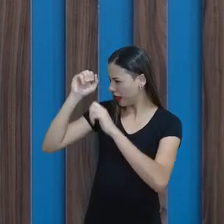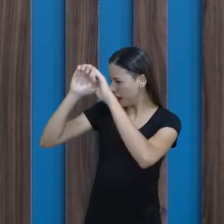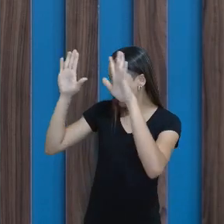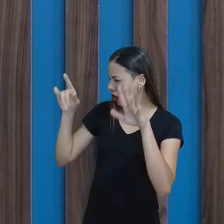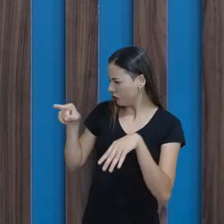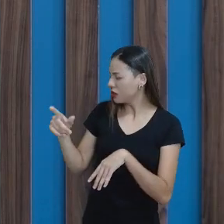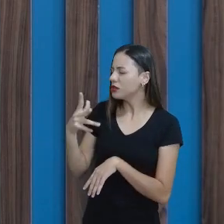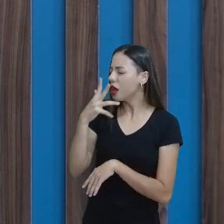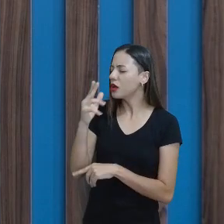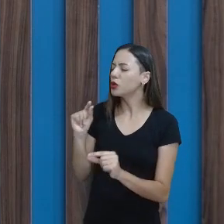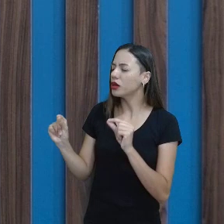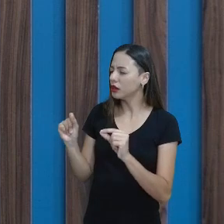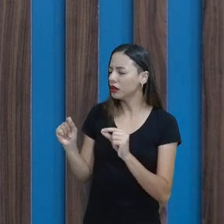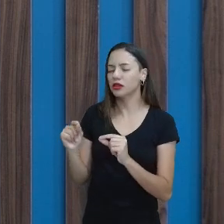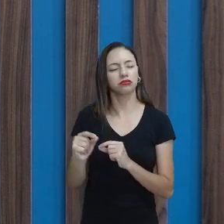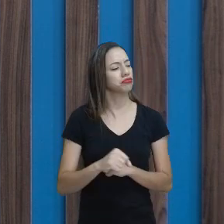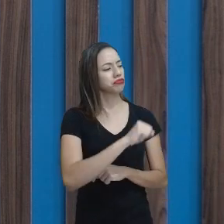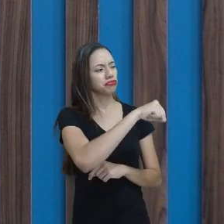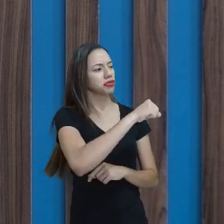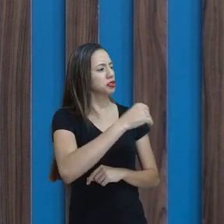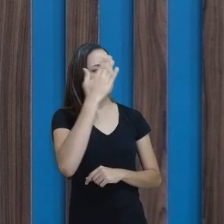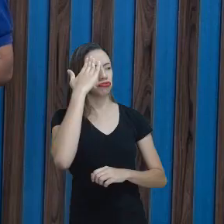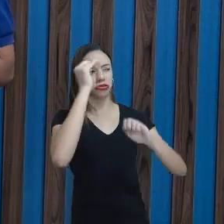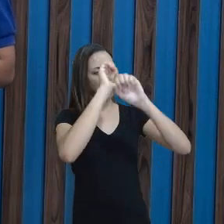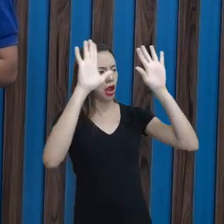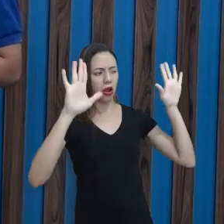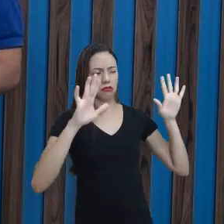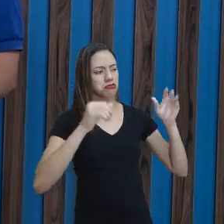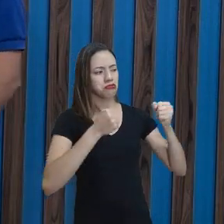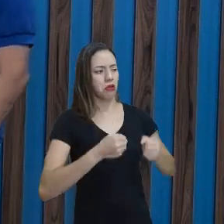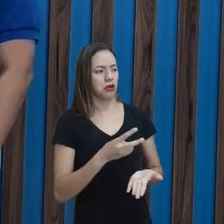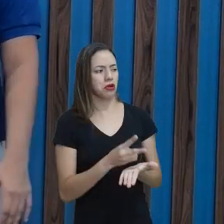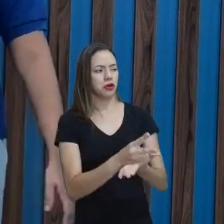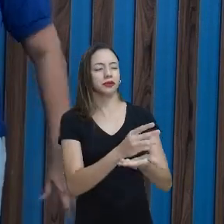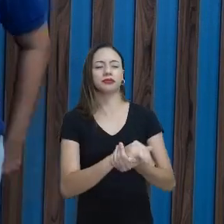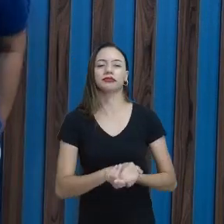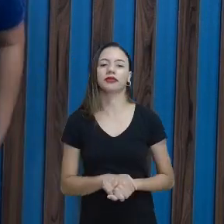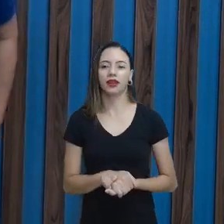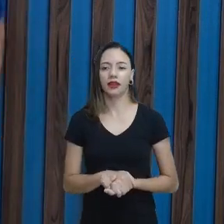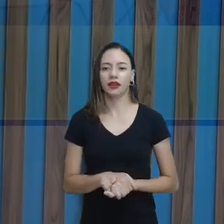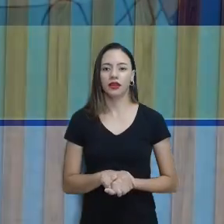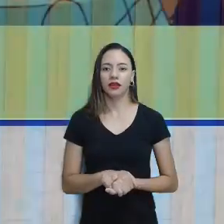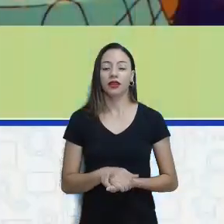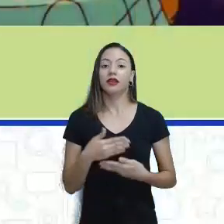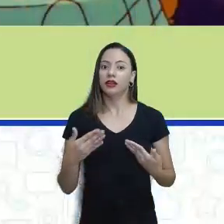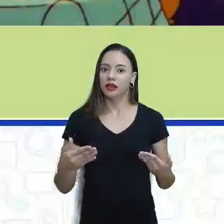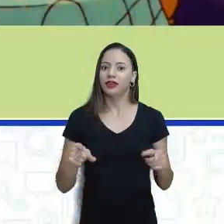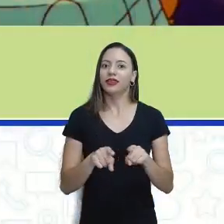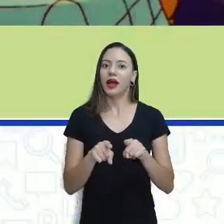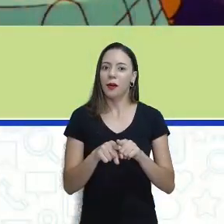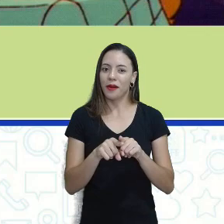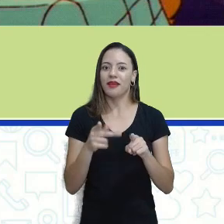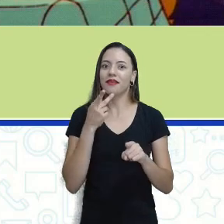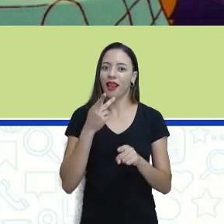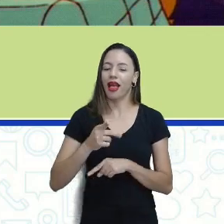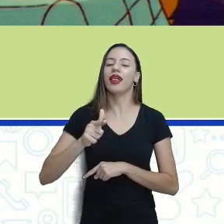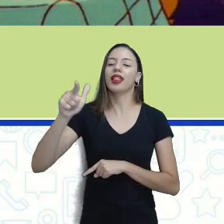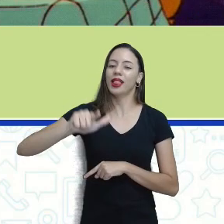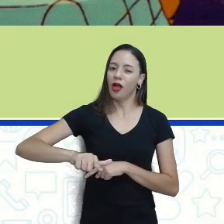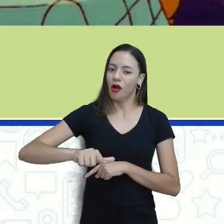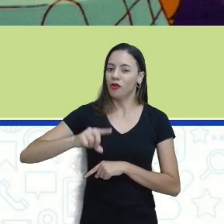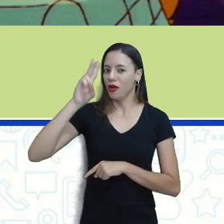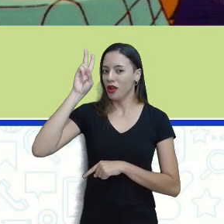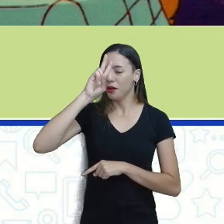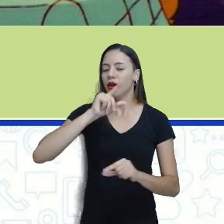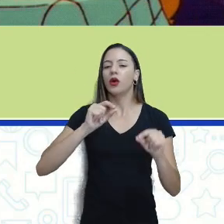Bem compreensível. Pode seguir. Maravilha. Então, a gente vai também trabalhar, né, retrabalhar, relembrar